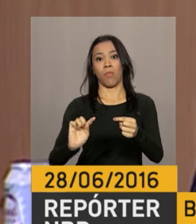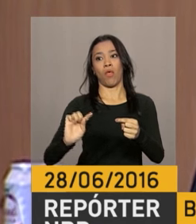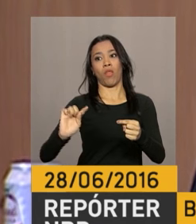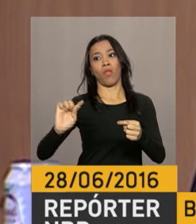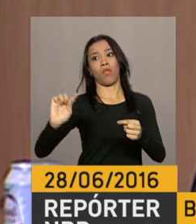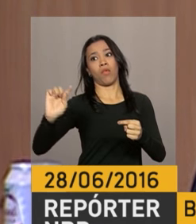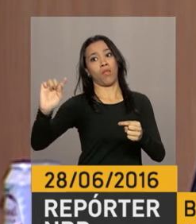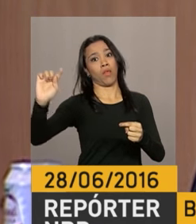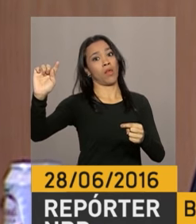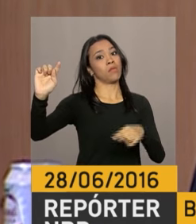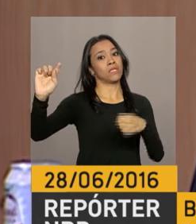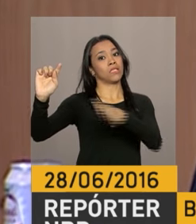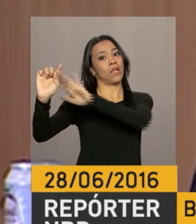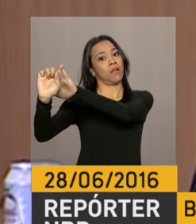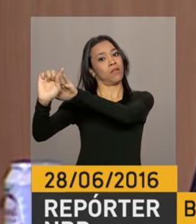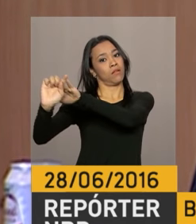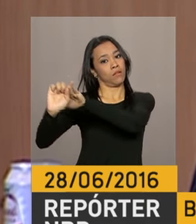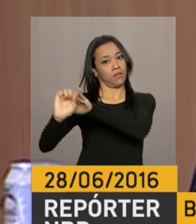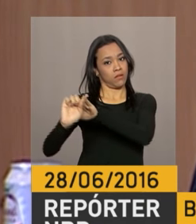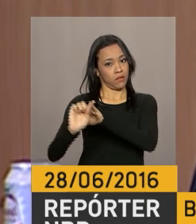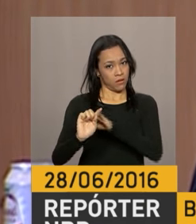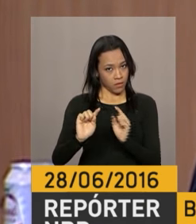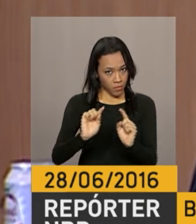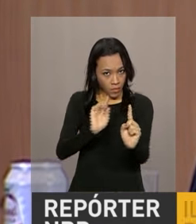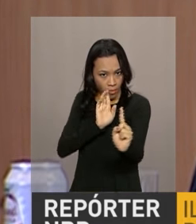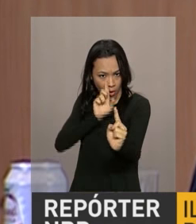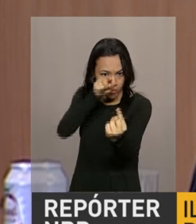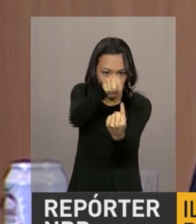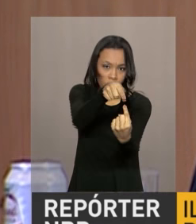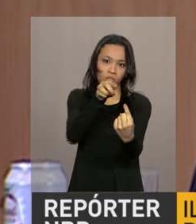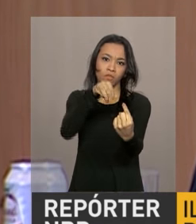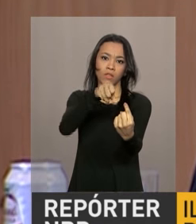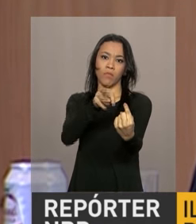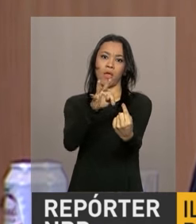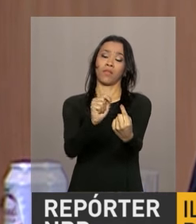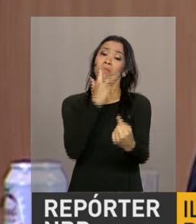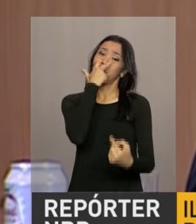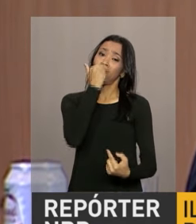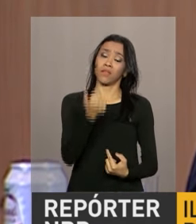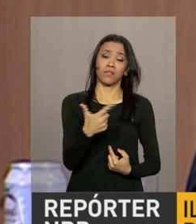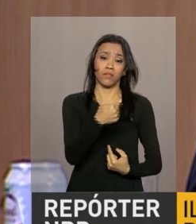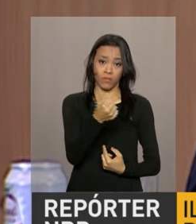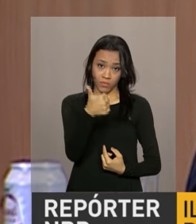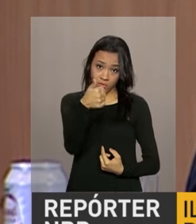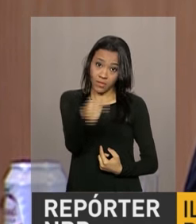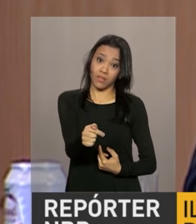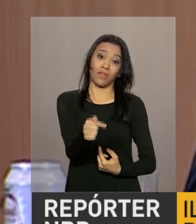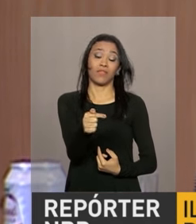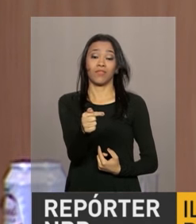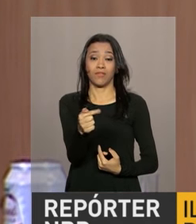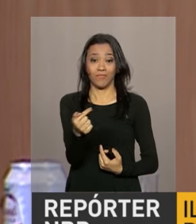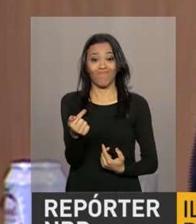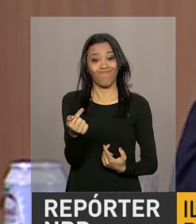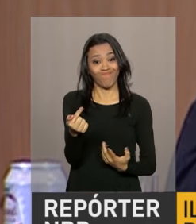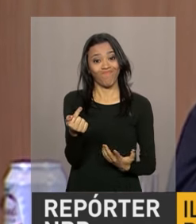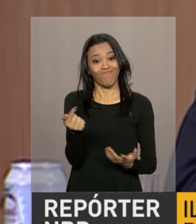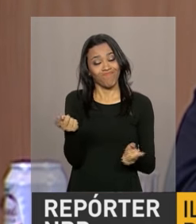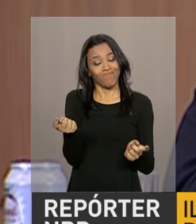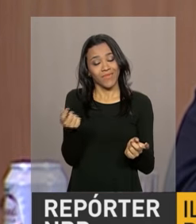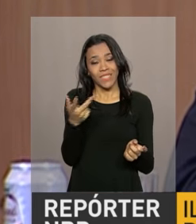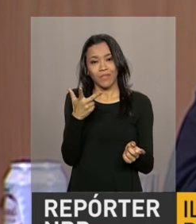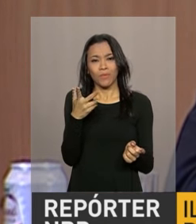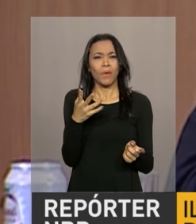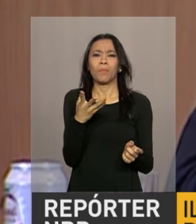muito distante. E, nesse caso, nos parece que 2017 é apropriado e não muito distante do choque